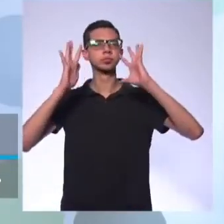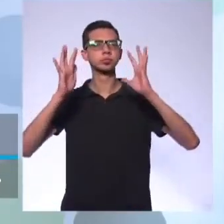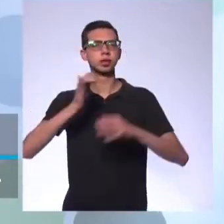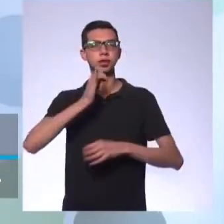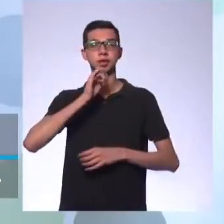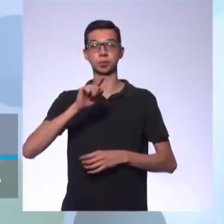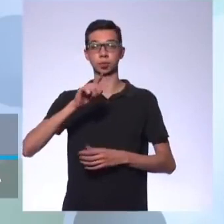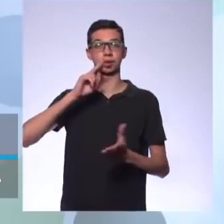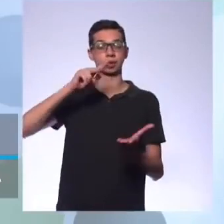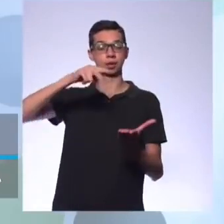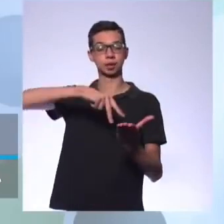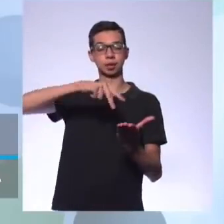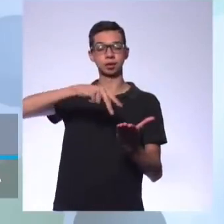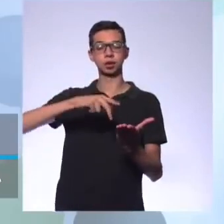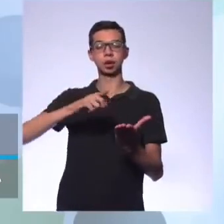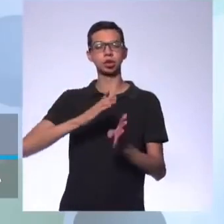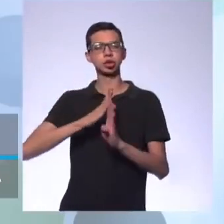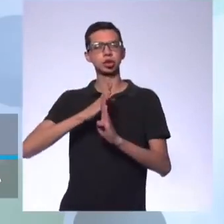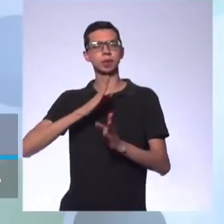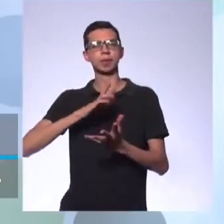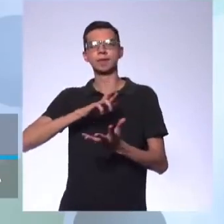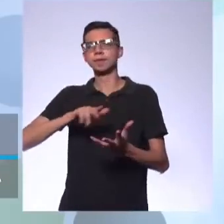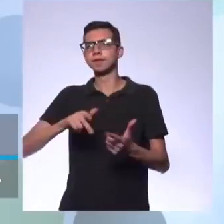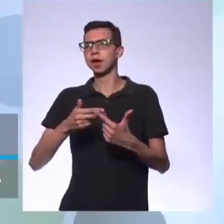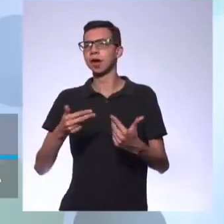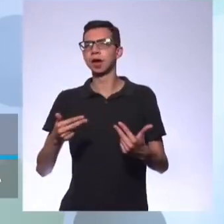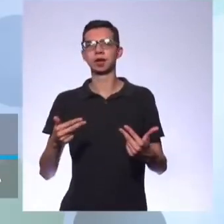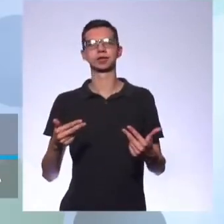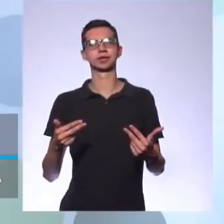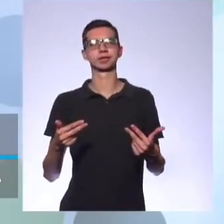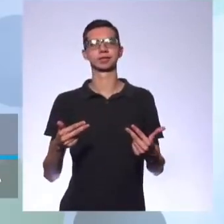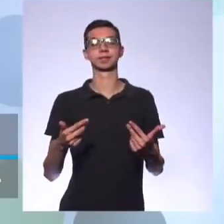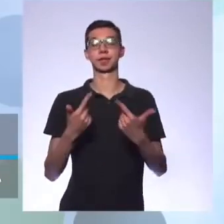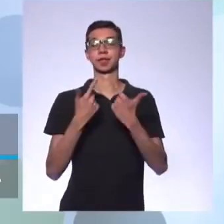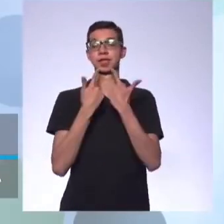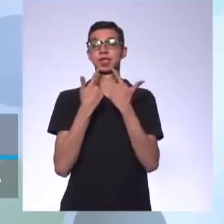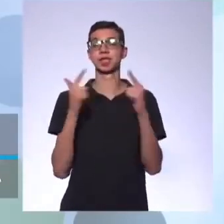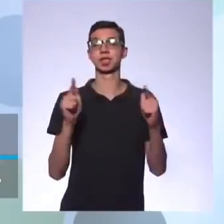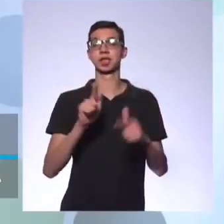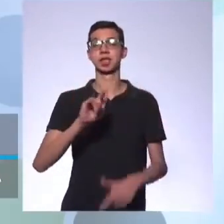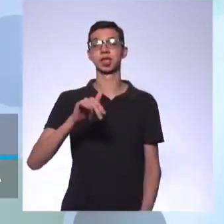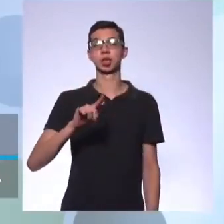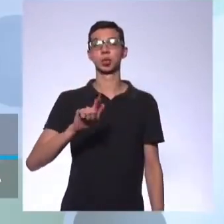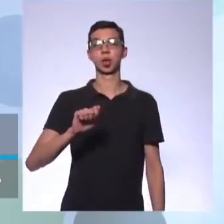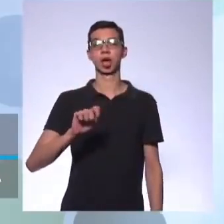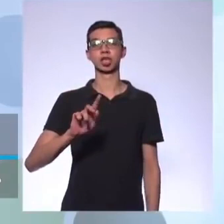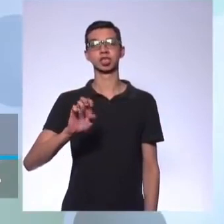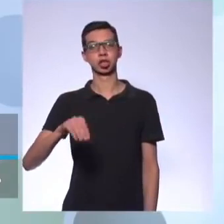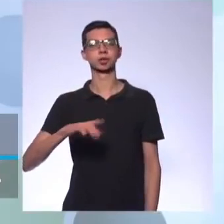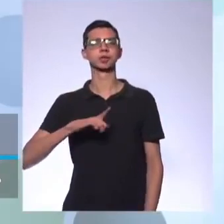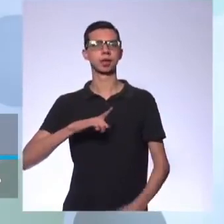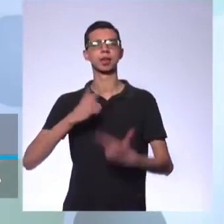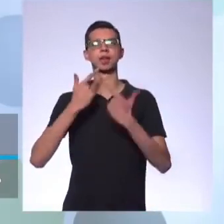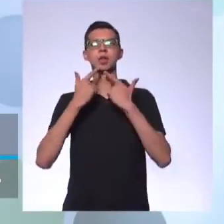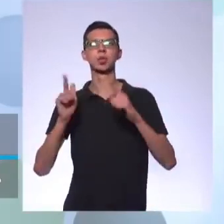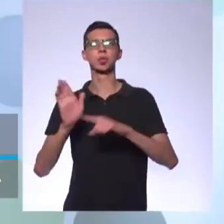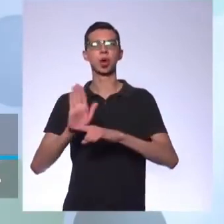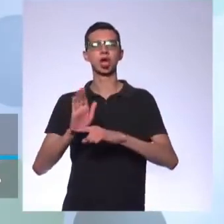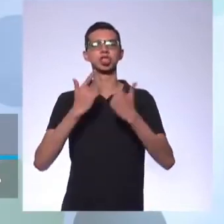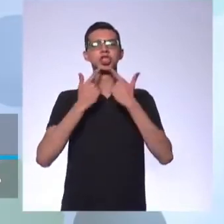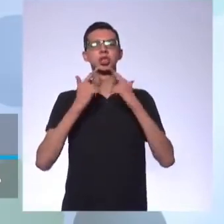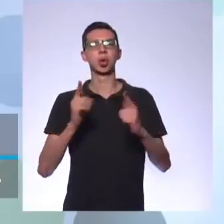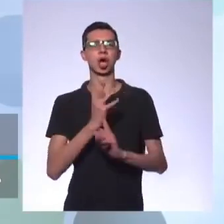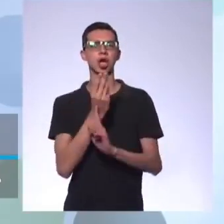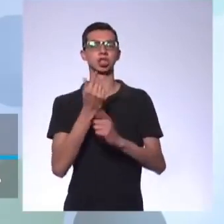no mundo da leitura, você descobre outros mundos, outros universos, né? Os mundos da linguagem. Quando a gente fala de linguagem, tem a linguagem cinematográfica, a linguagem artística, a